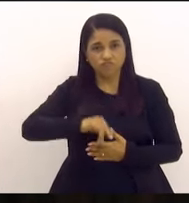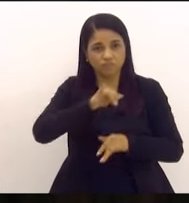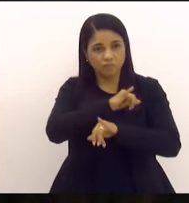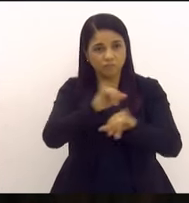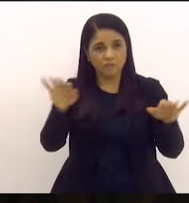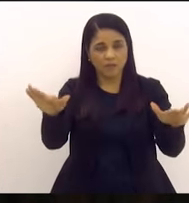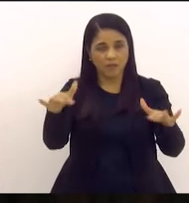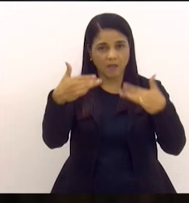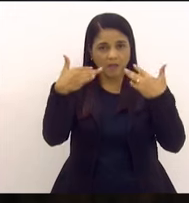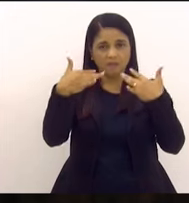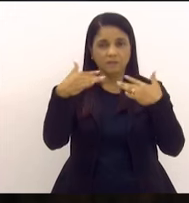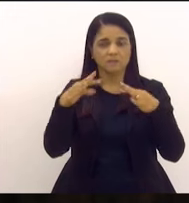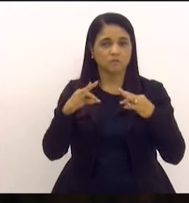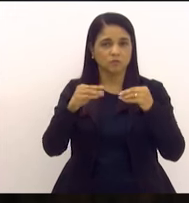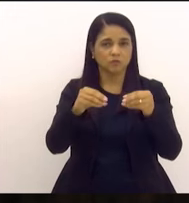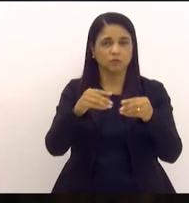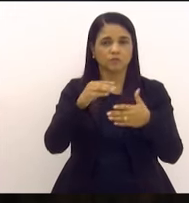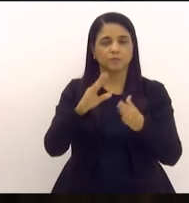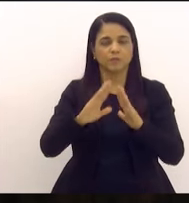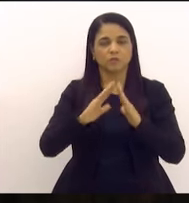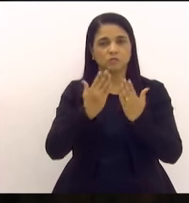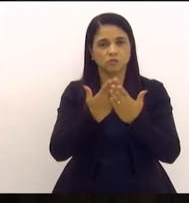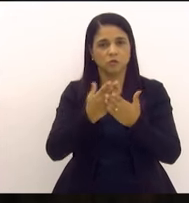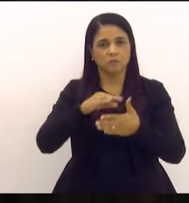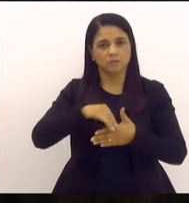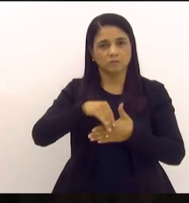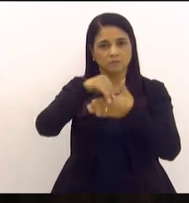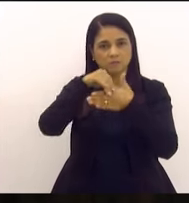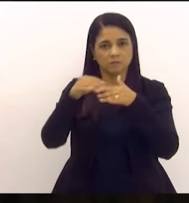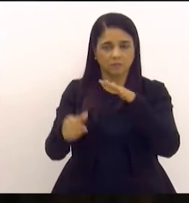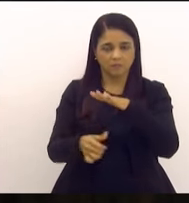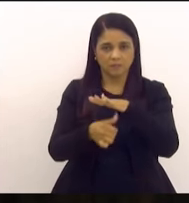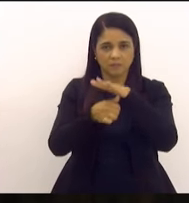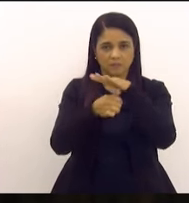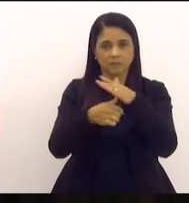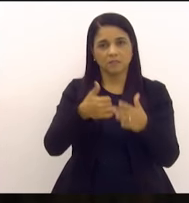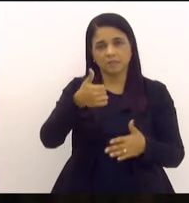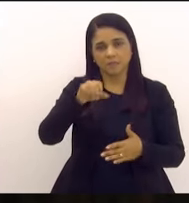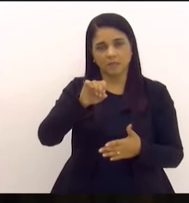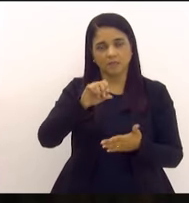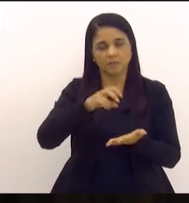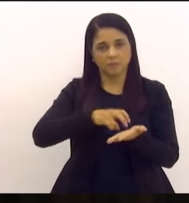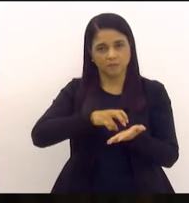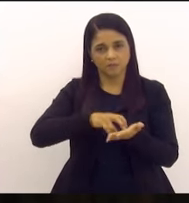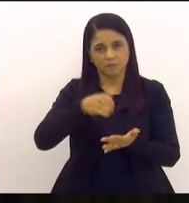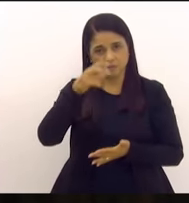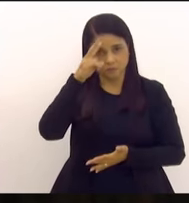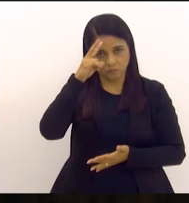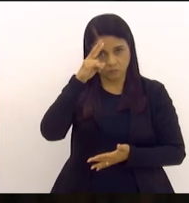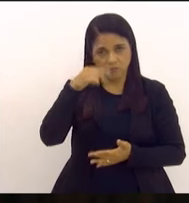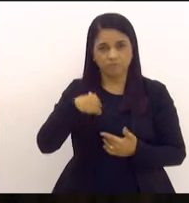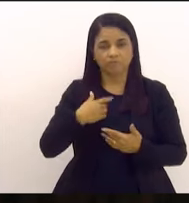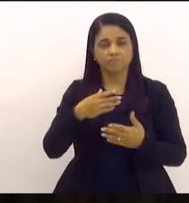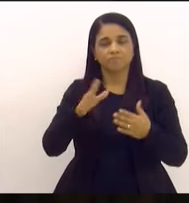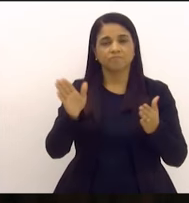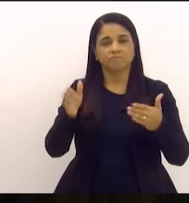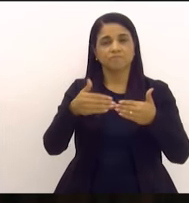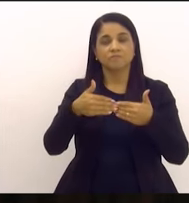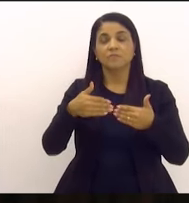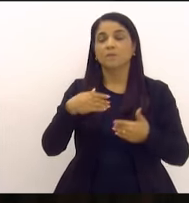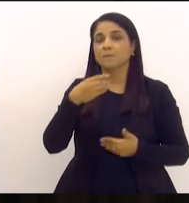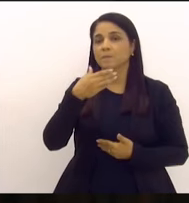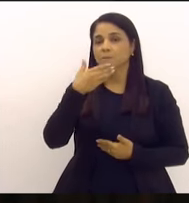para o Colégio de Líderes, segunda-feira, às 10 horas da manhã. Está encerrada a sessão, passa-se ao expediente final. A presidência convida o